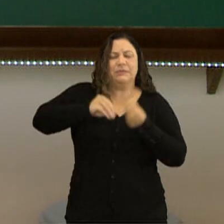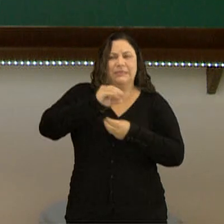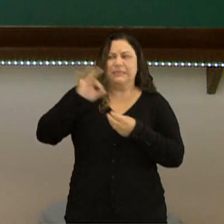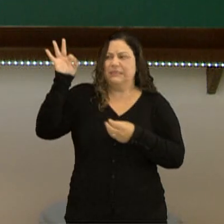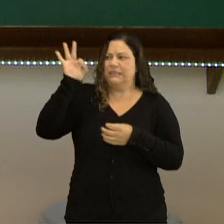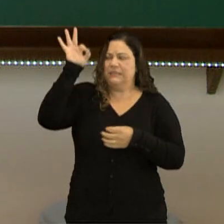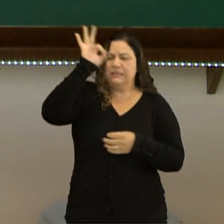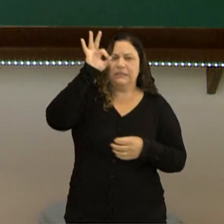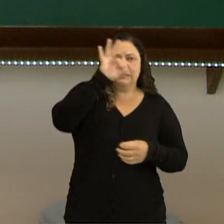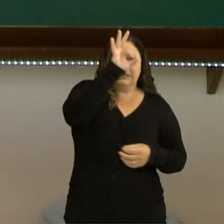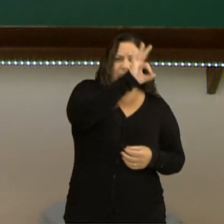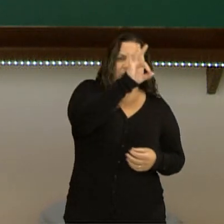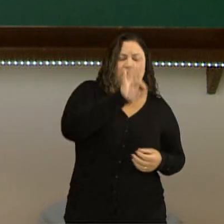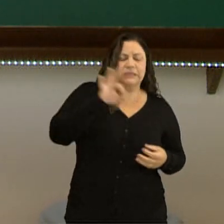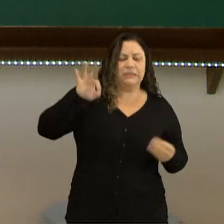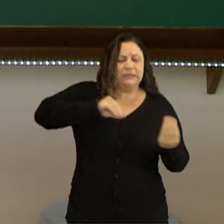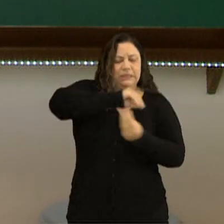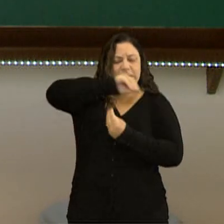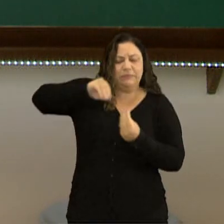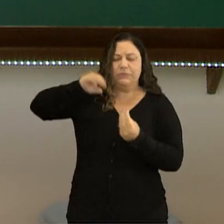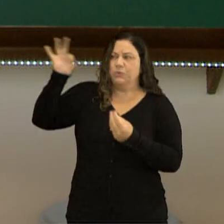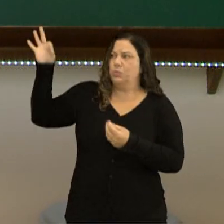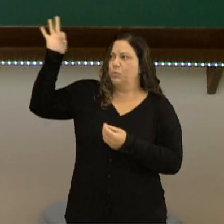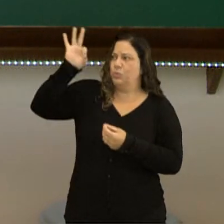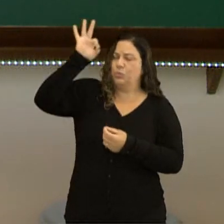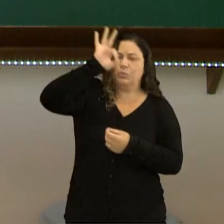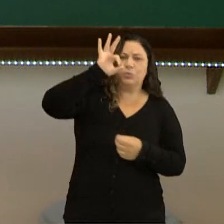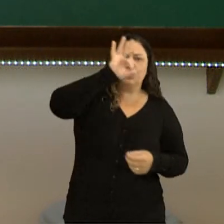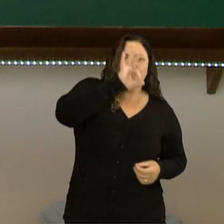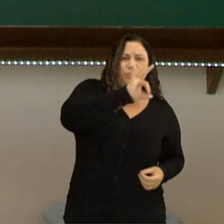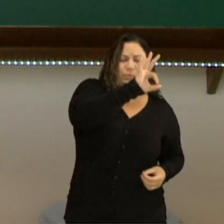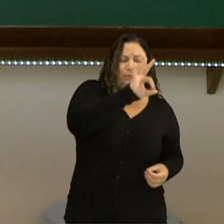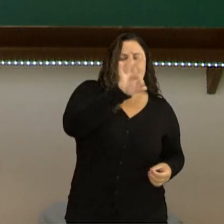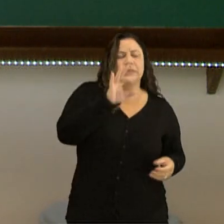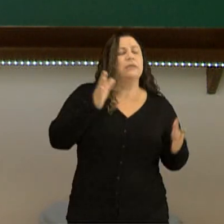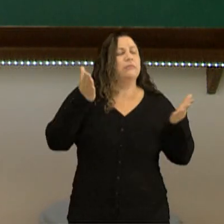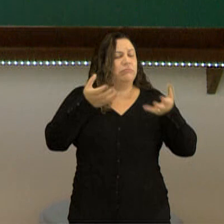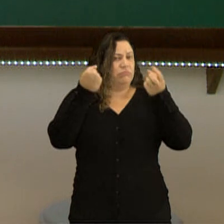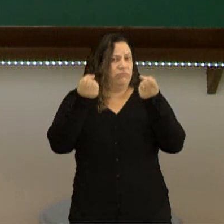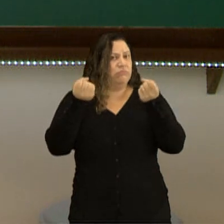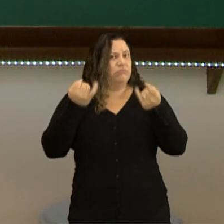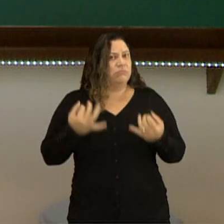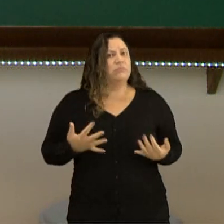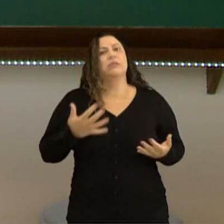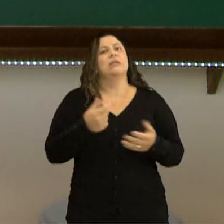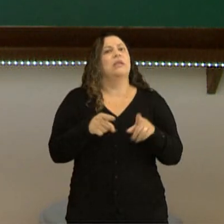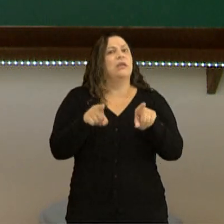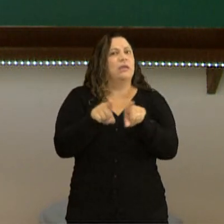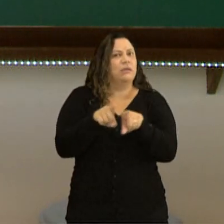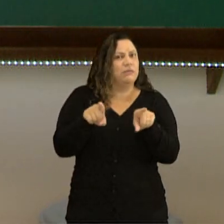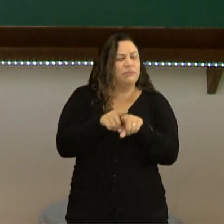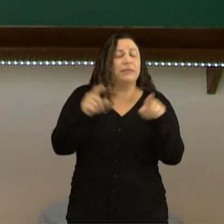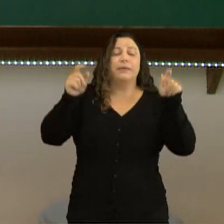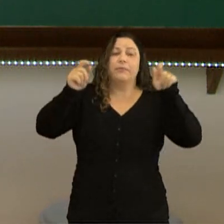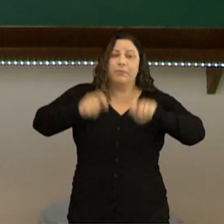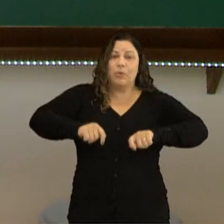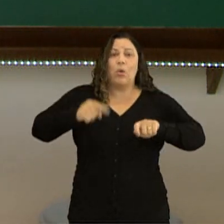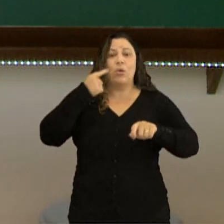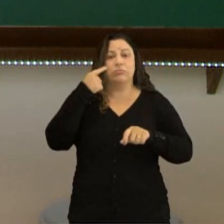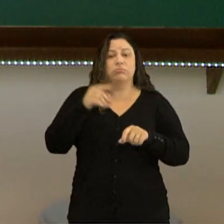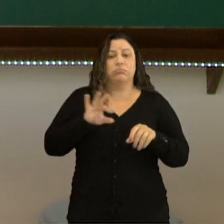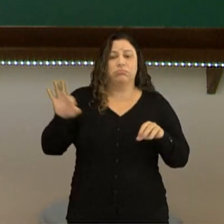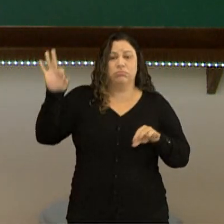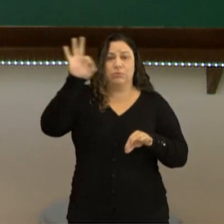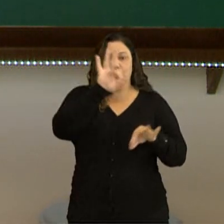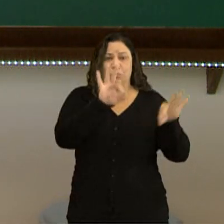aquelas moscas, sabe? Aquelas moscas, aqueles insetos, como nós já mencionamos no começo, os insetos podem ser ali um